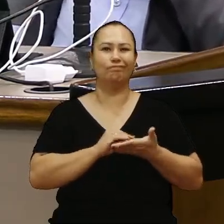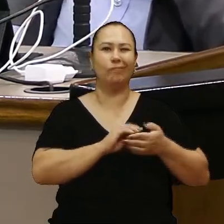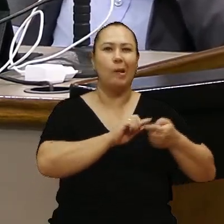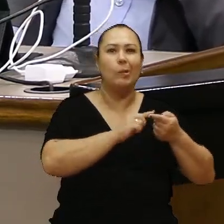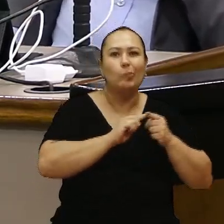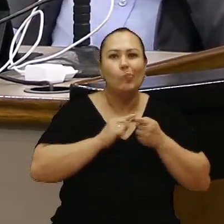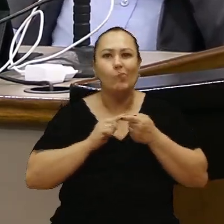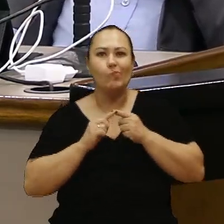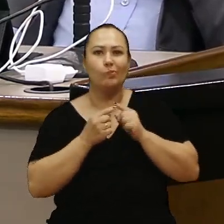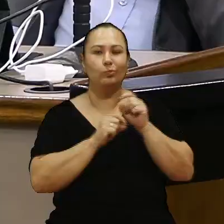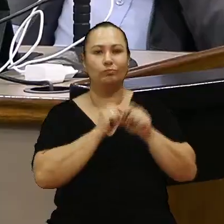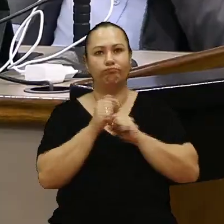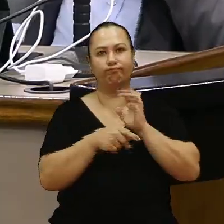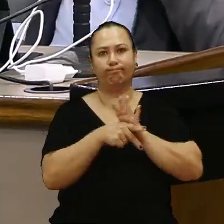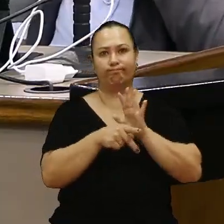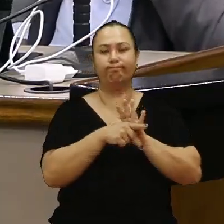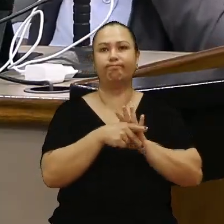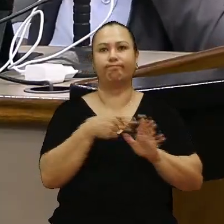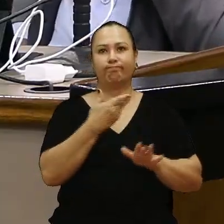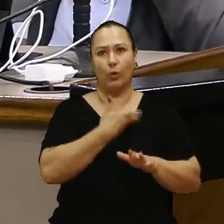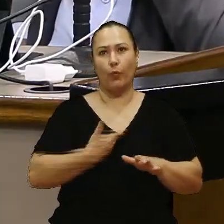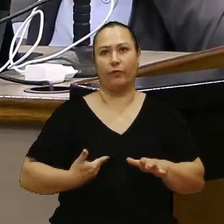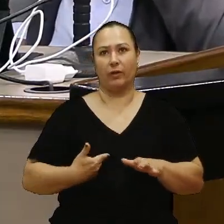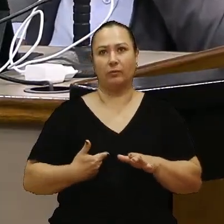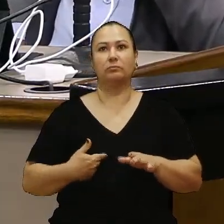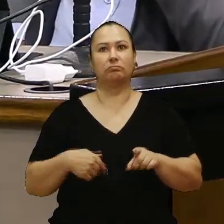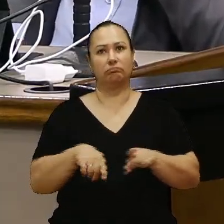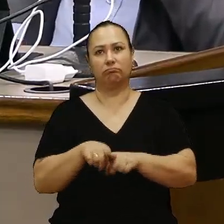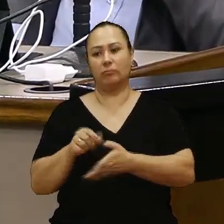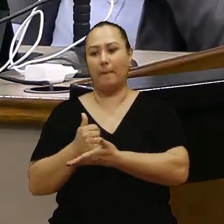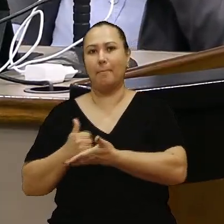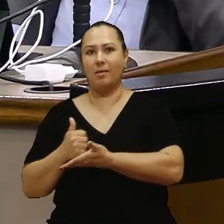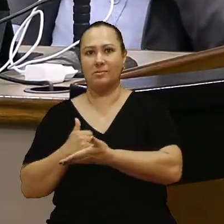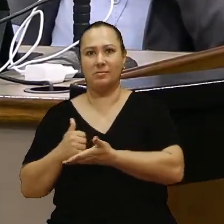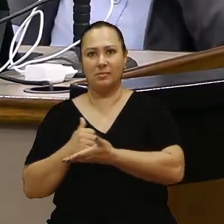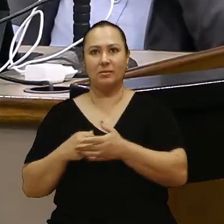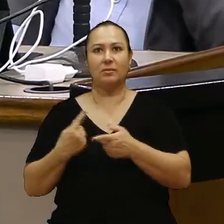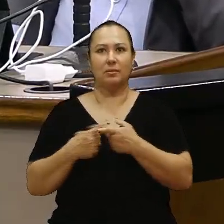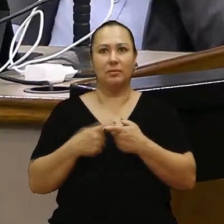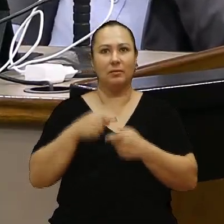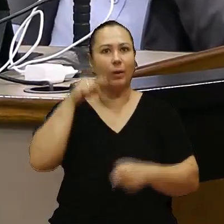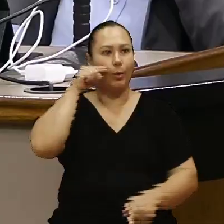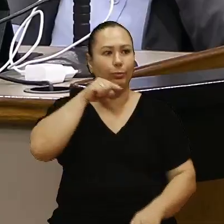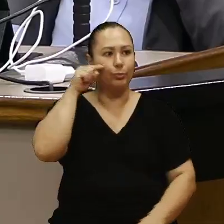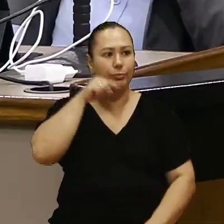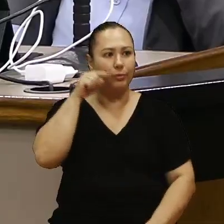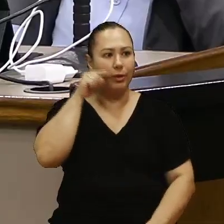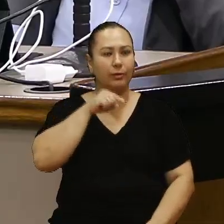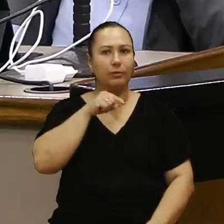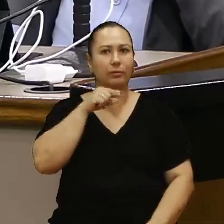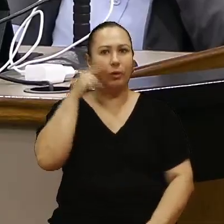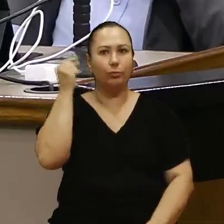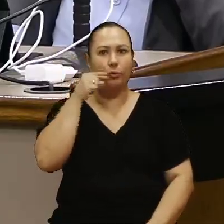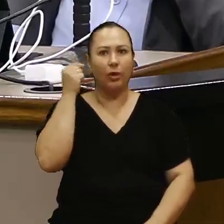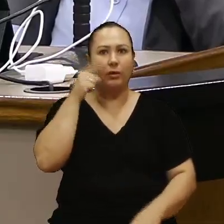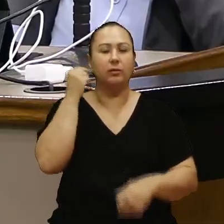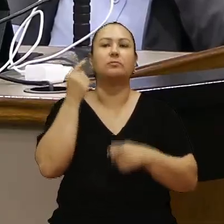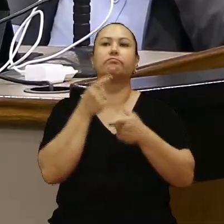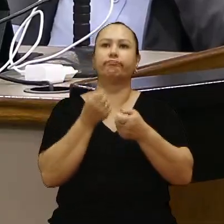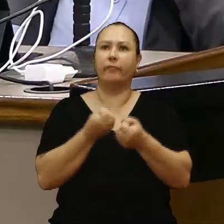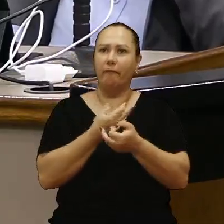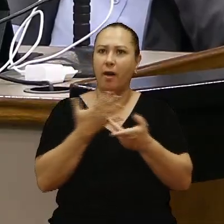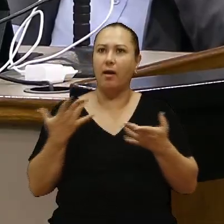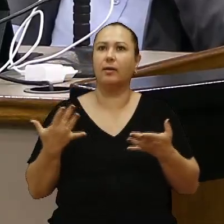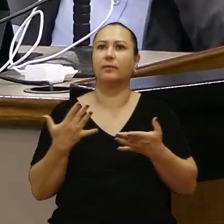articulação do próprio governo, né? Até mesmo com a base. Porque o vereador Aldonei esteve várias vezes na Secretaria de Trânsito falando sobre